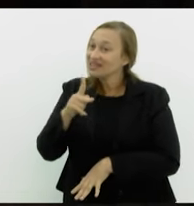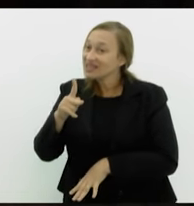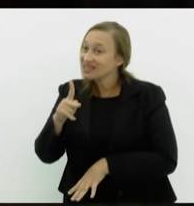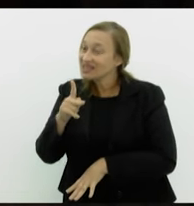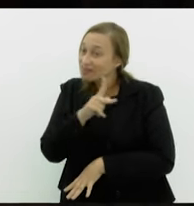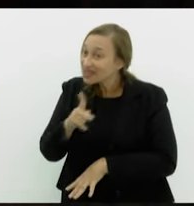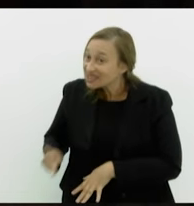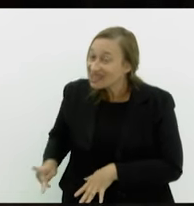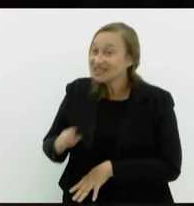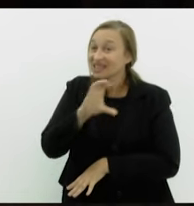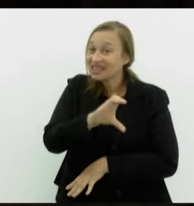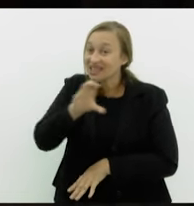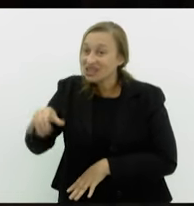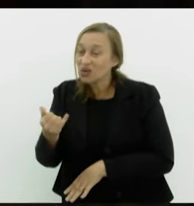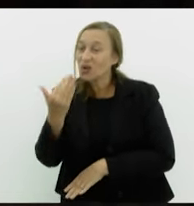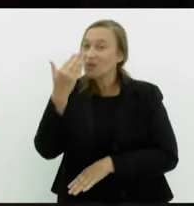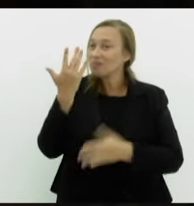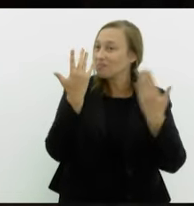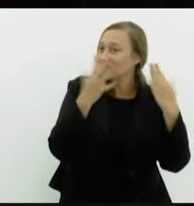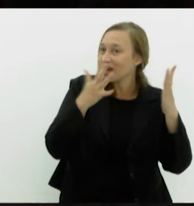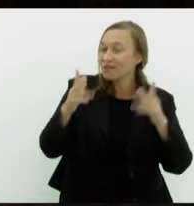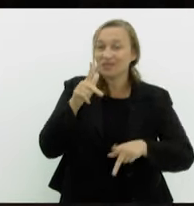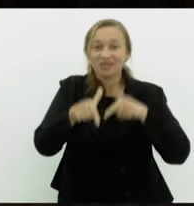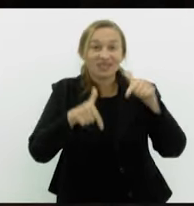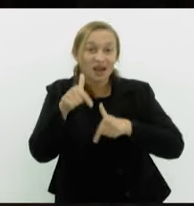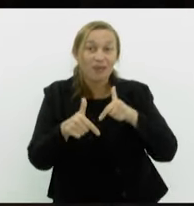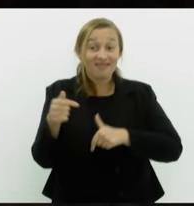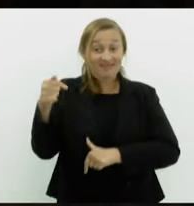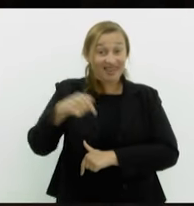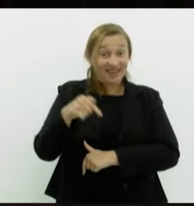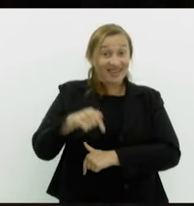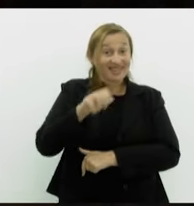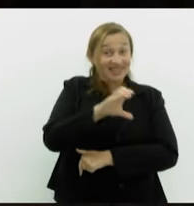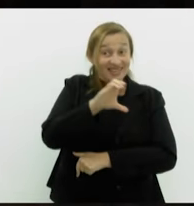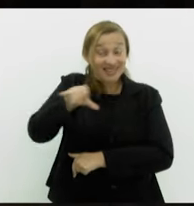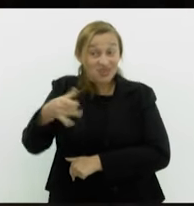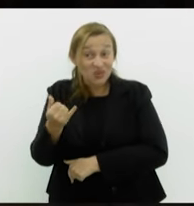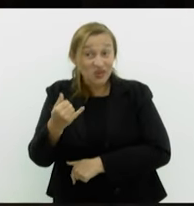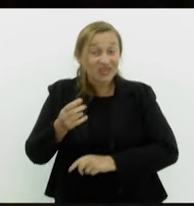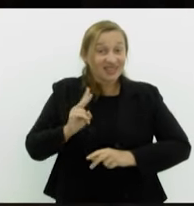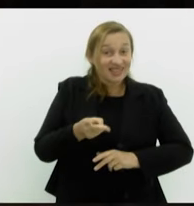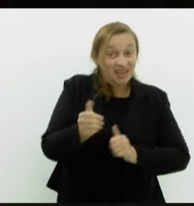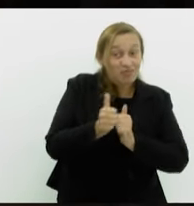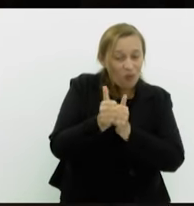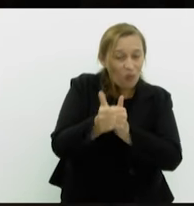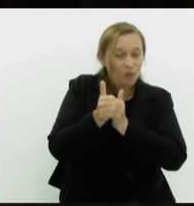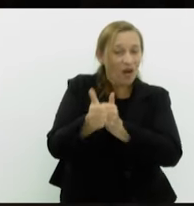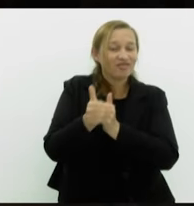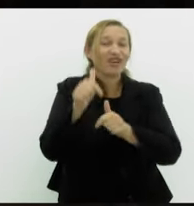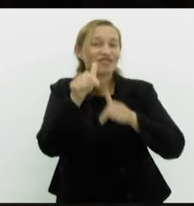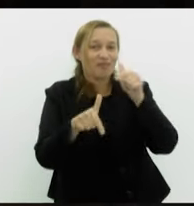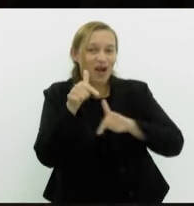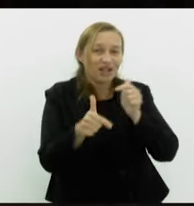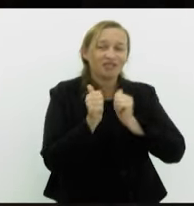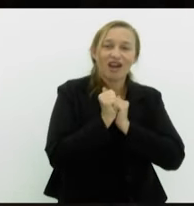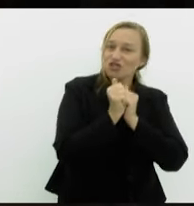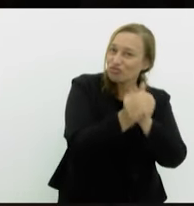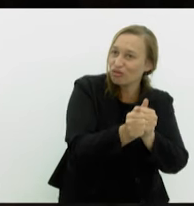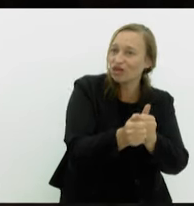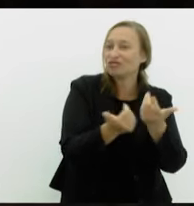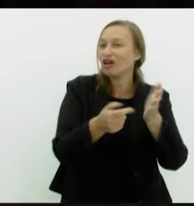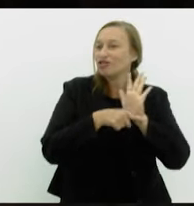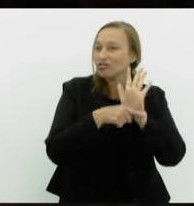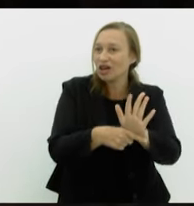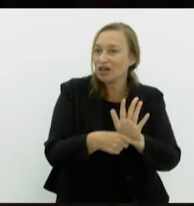também, parabéns pelos trabalhos prestados aqui na CCJ, que está sempre atuante, está sempre trabalhando, sempre ajudando. E